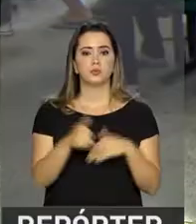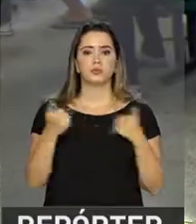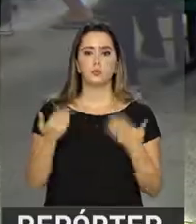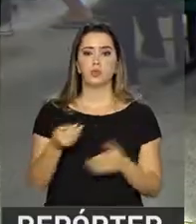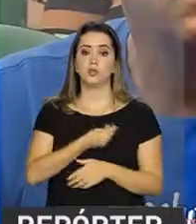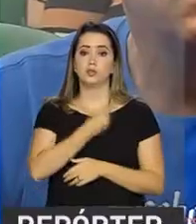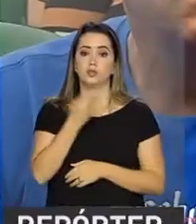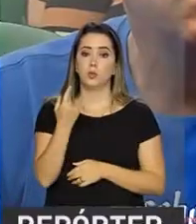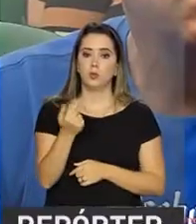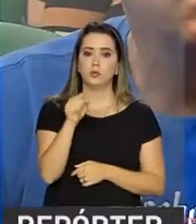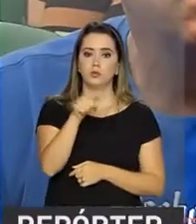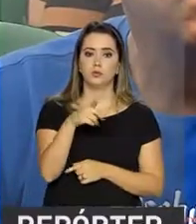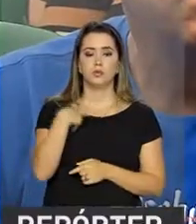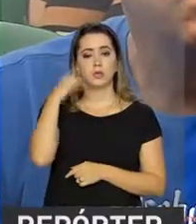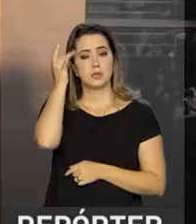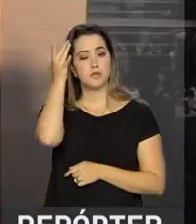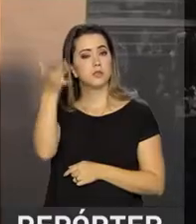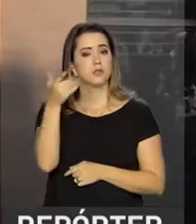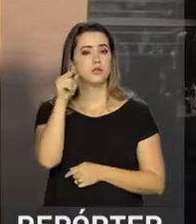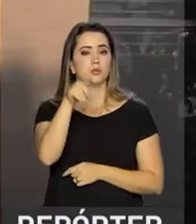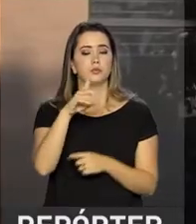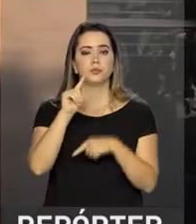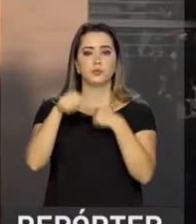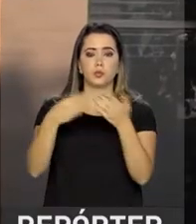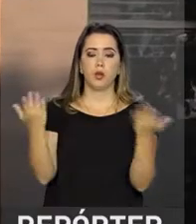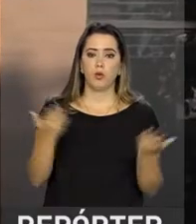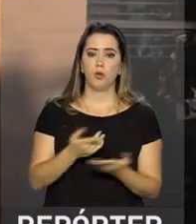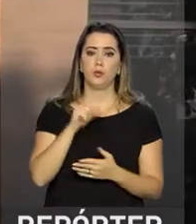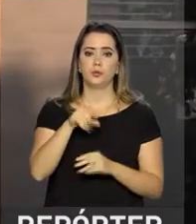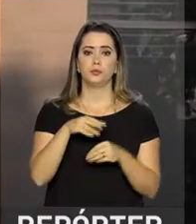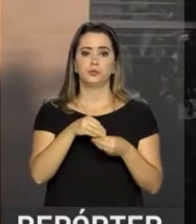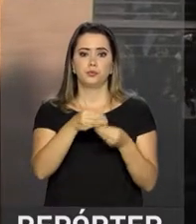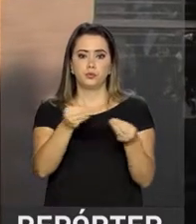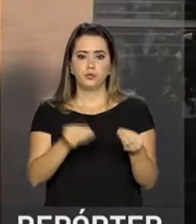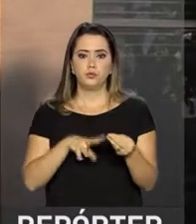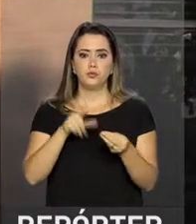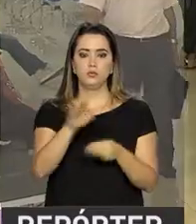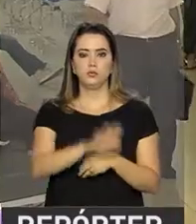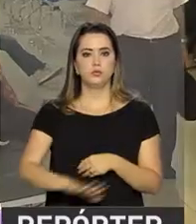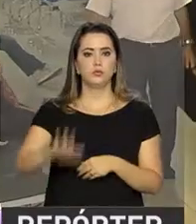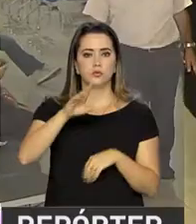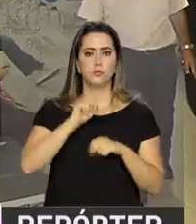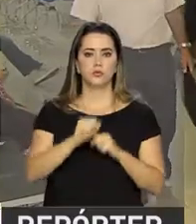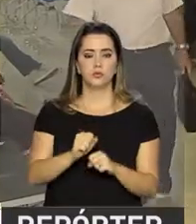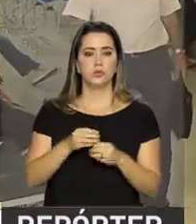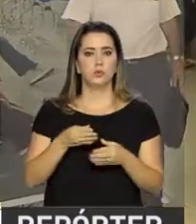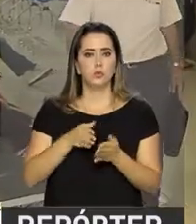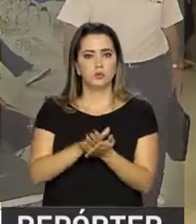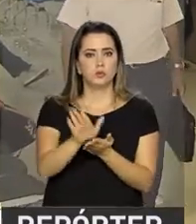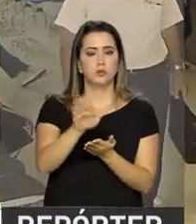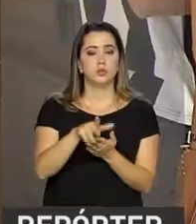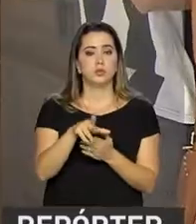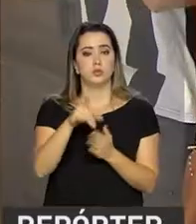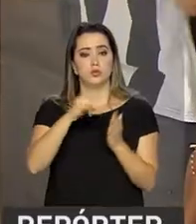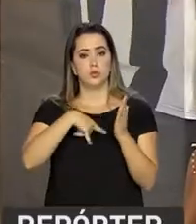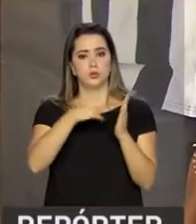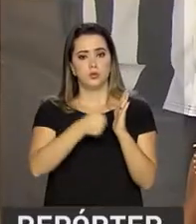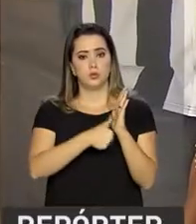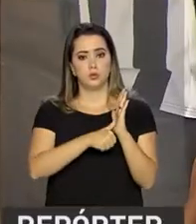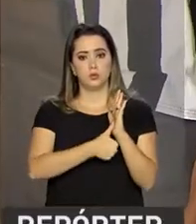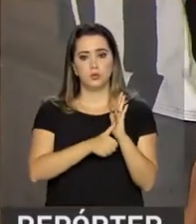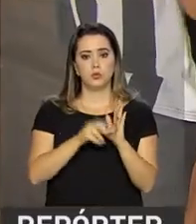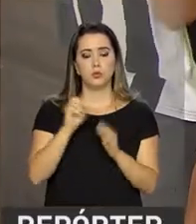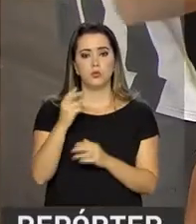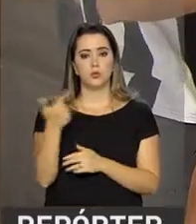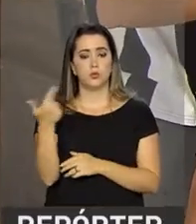como rodrigo deve ficar mais fácil a partir de agora cartórios de todo o país vão poder emitir carteira de identidade ou a segunda